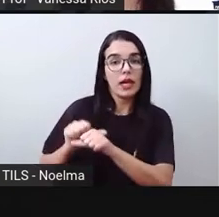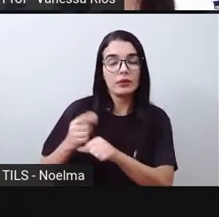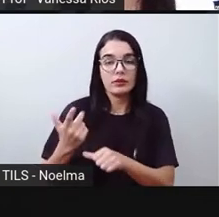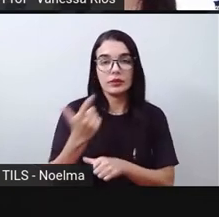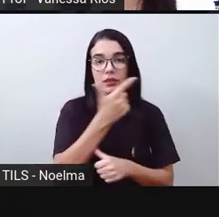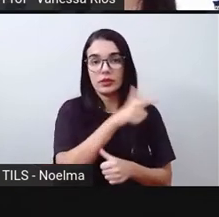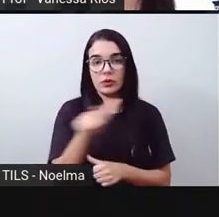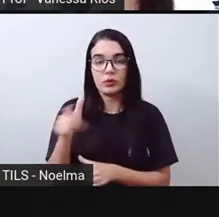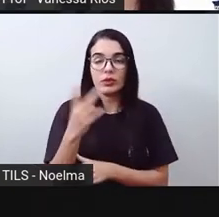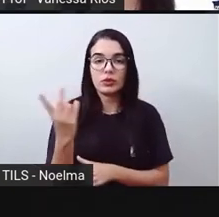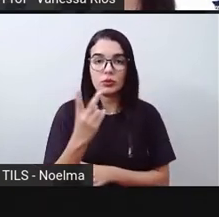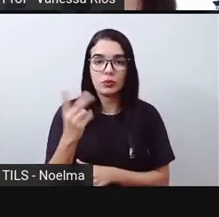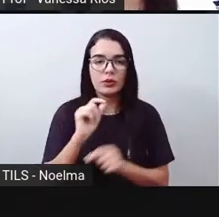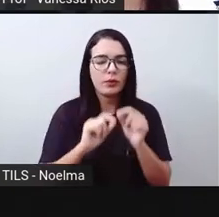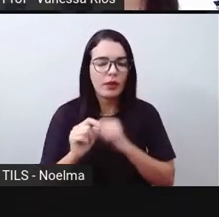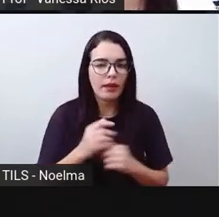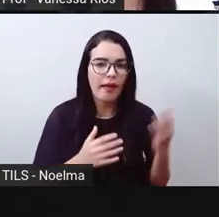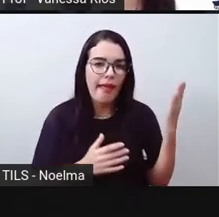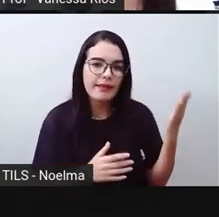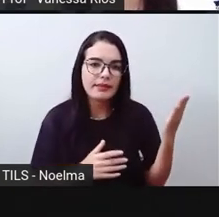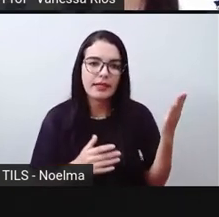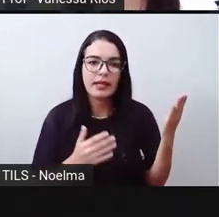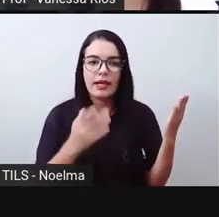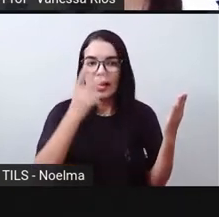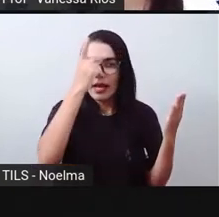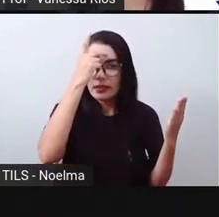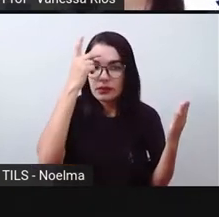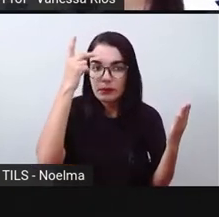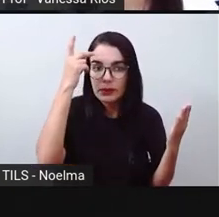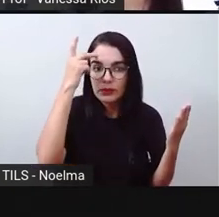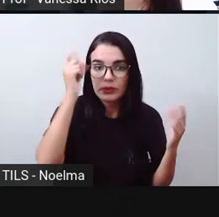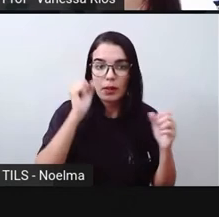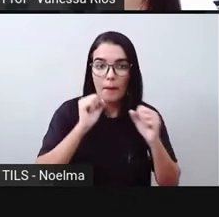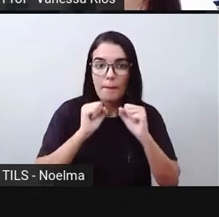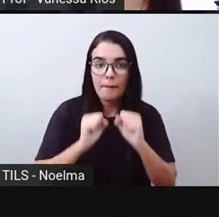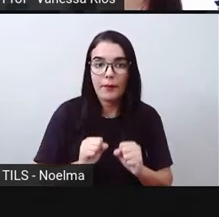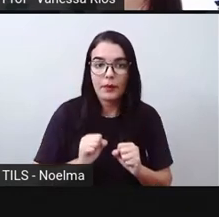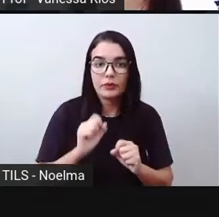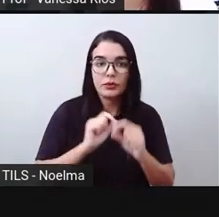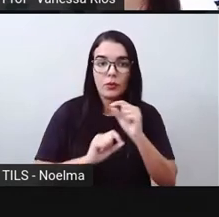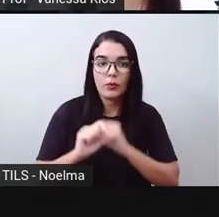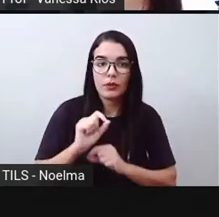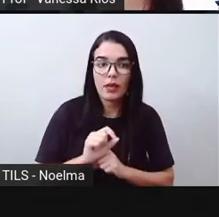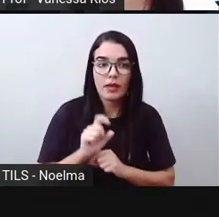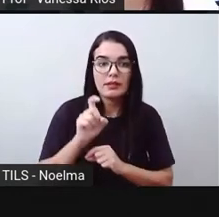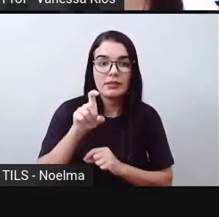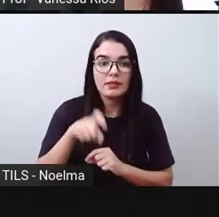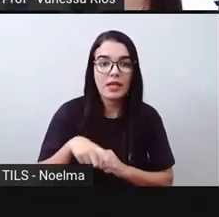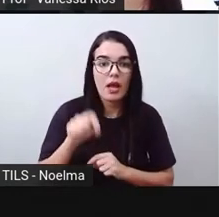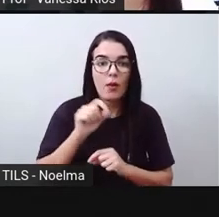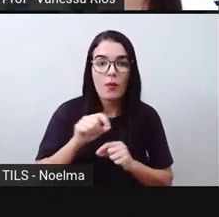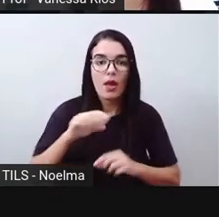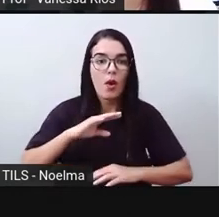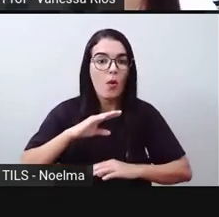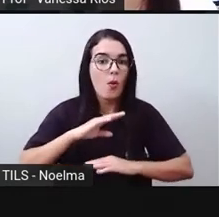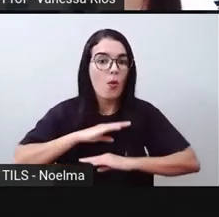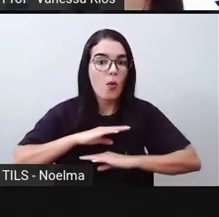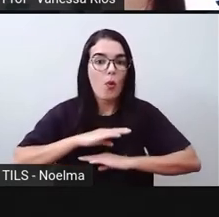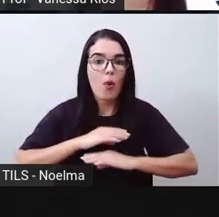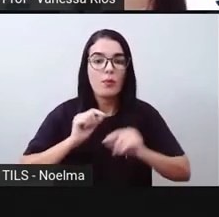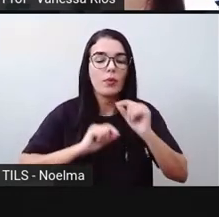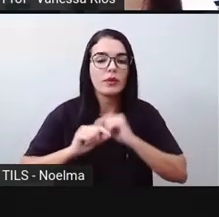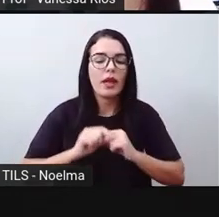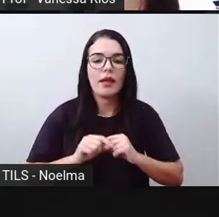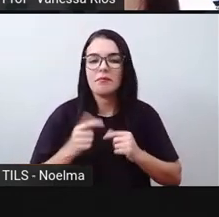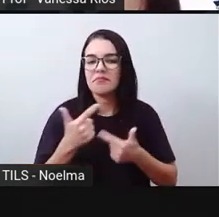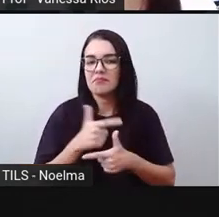nervosa, as pessoas com transtorno compulsivo, após os períodos de compulsão alimentar, não seguem comportamentos compensatórios, como